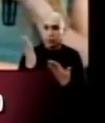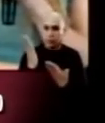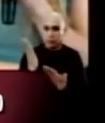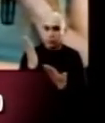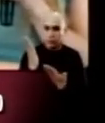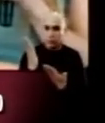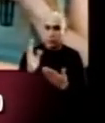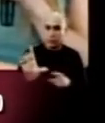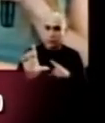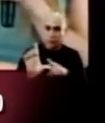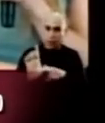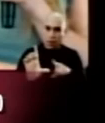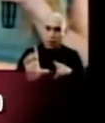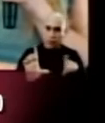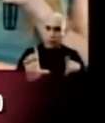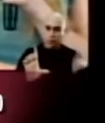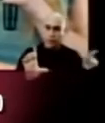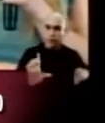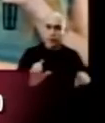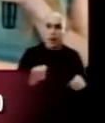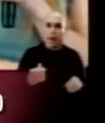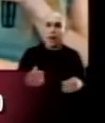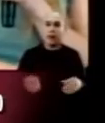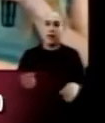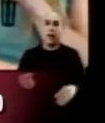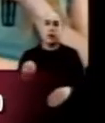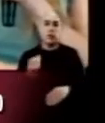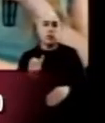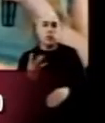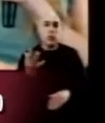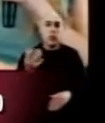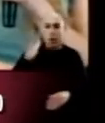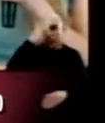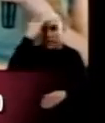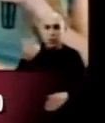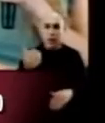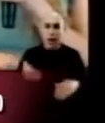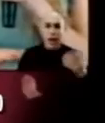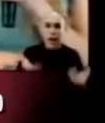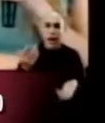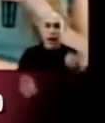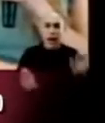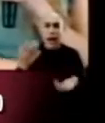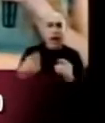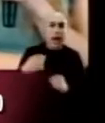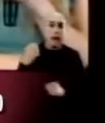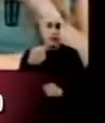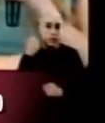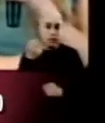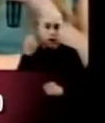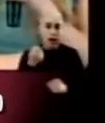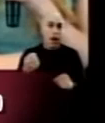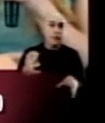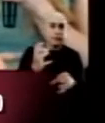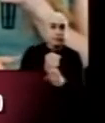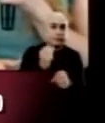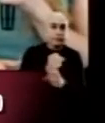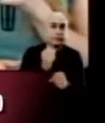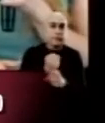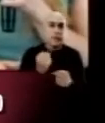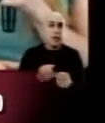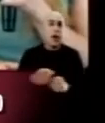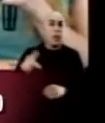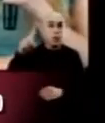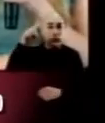Esse slide é para mostrar para vocês os casos leves e os casos graves proporcionalmente, tá? Em relação à ocorrência deles